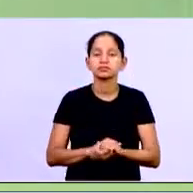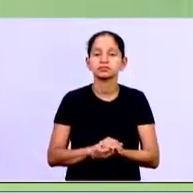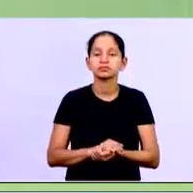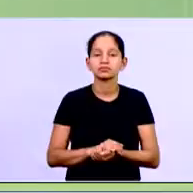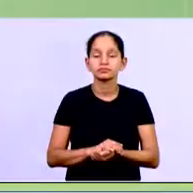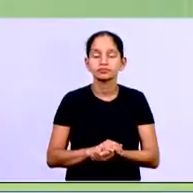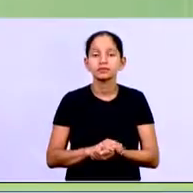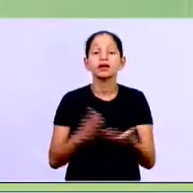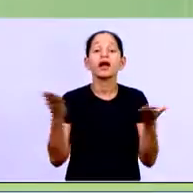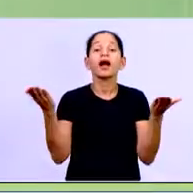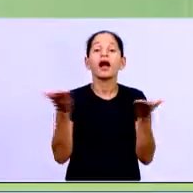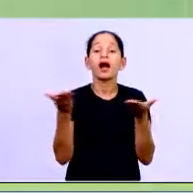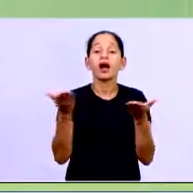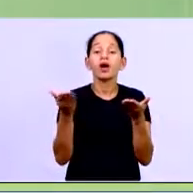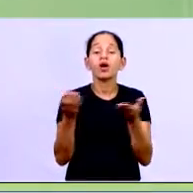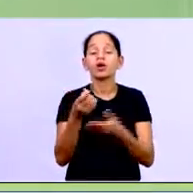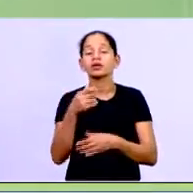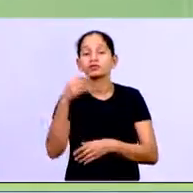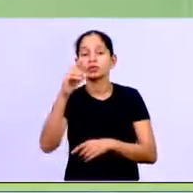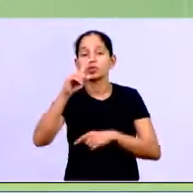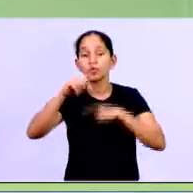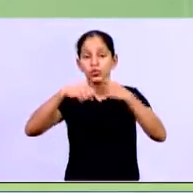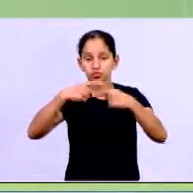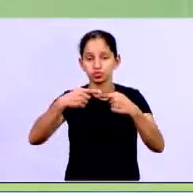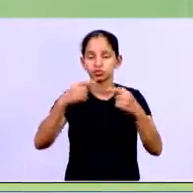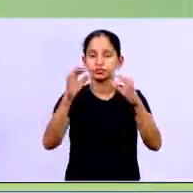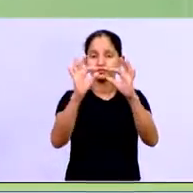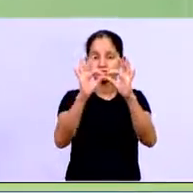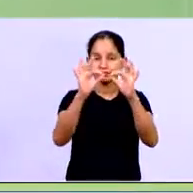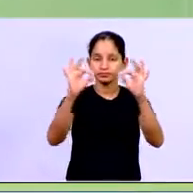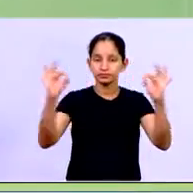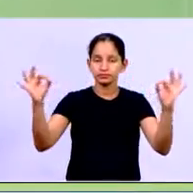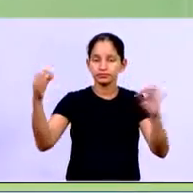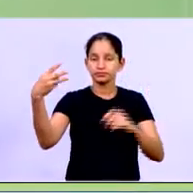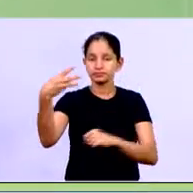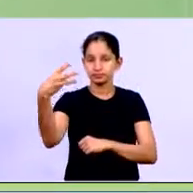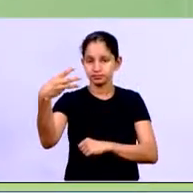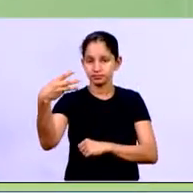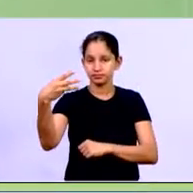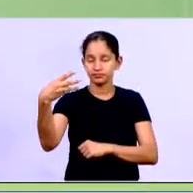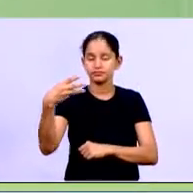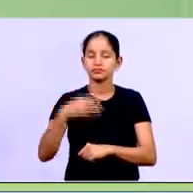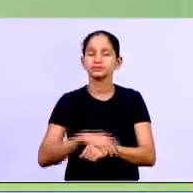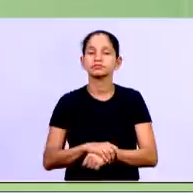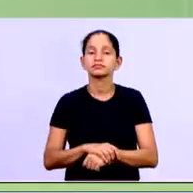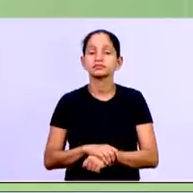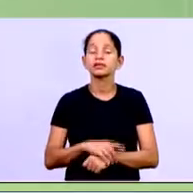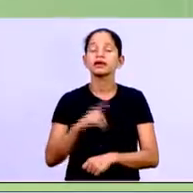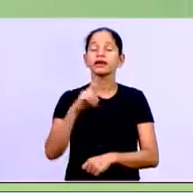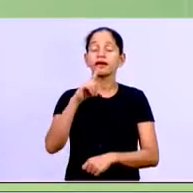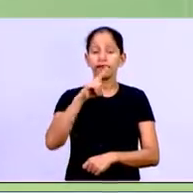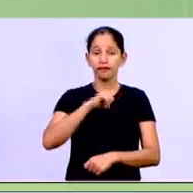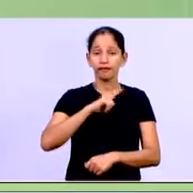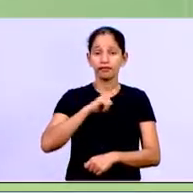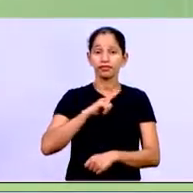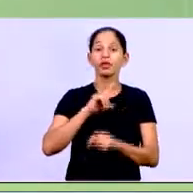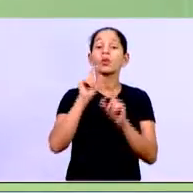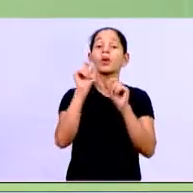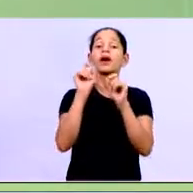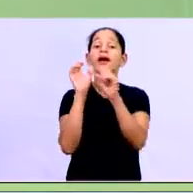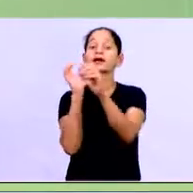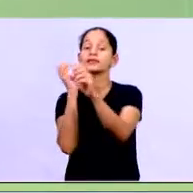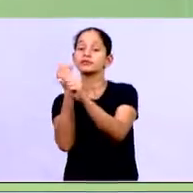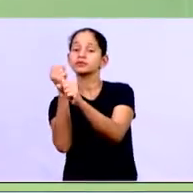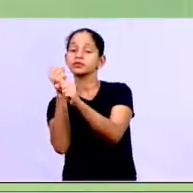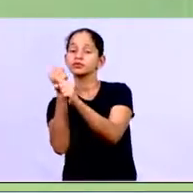Muito bem. E aí a gente vai para o próximo aqui. Terceira linha. Observe que agora eu tenho o quê? Uma soma